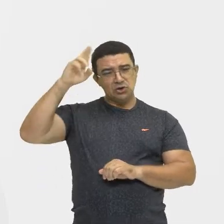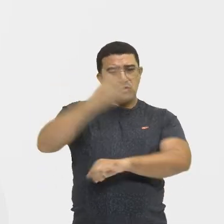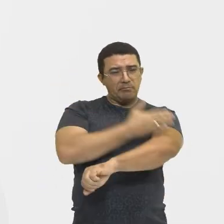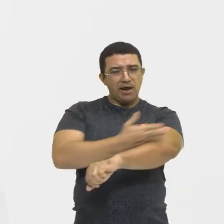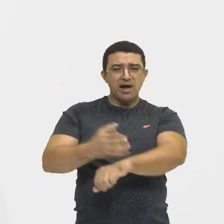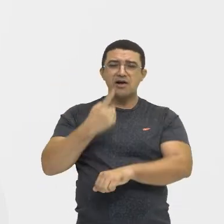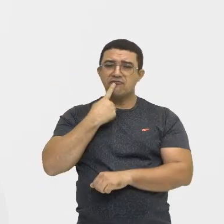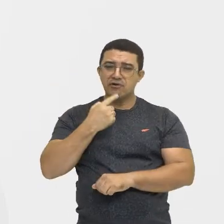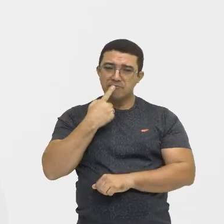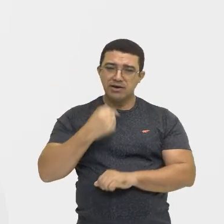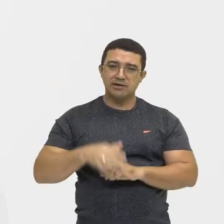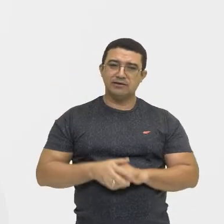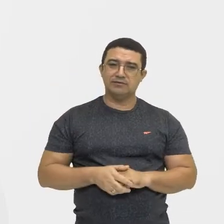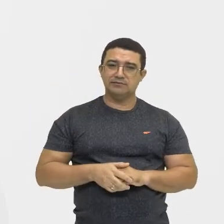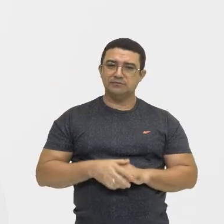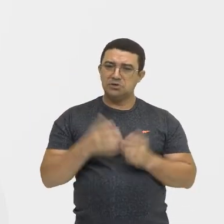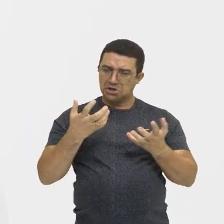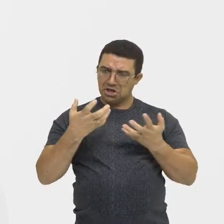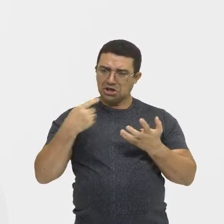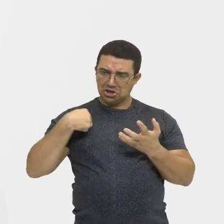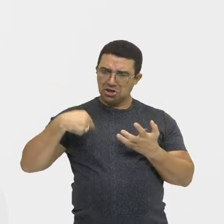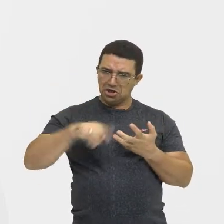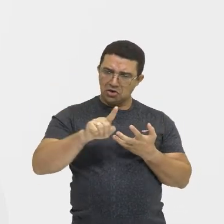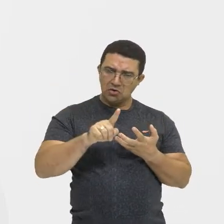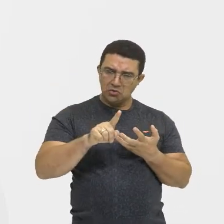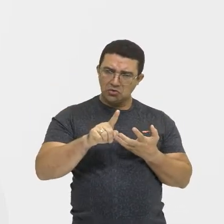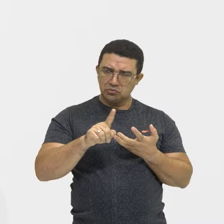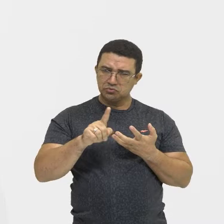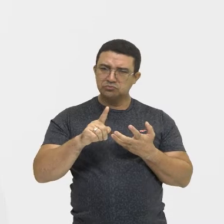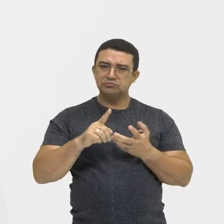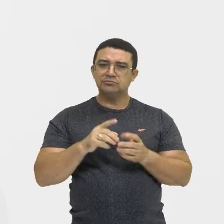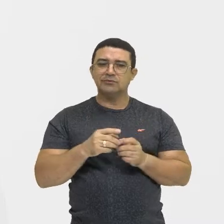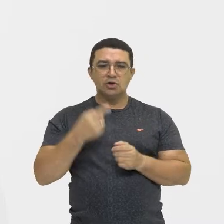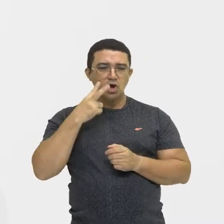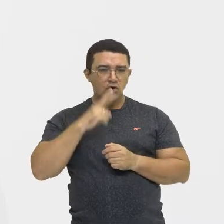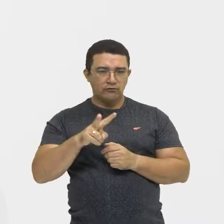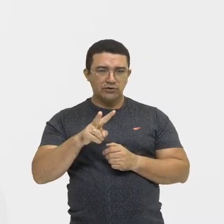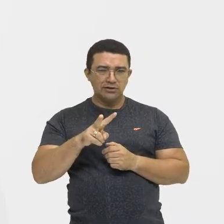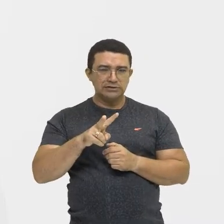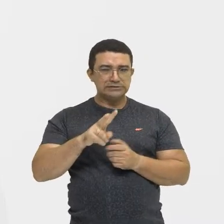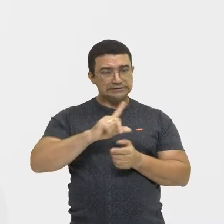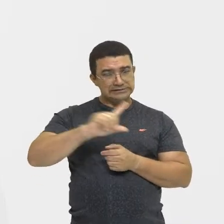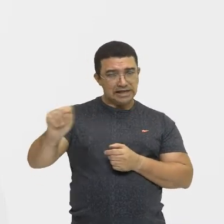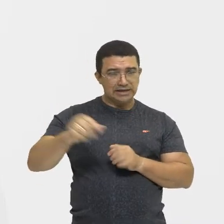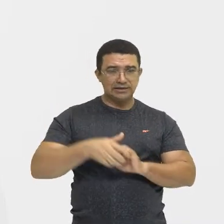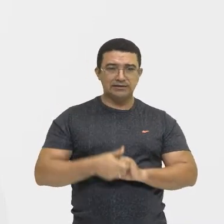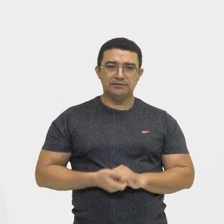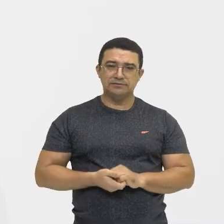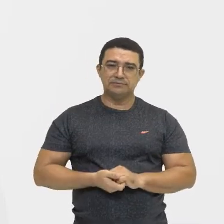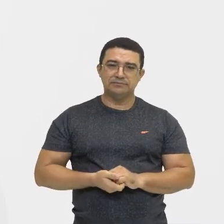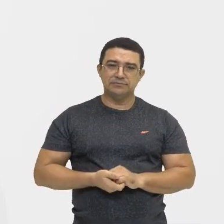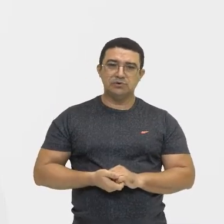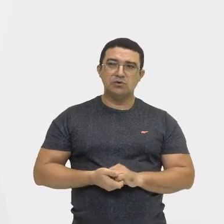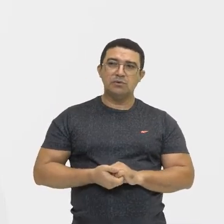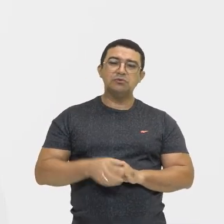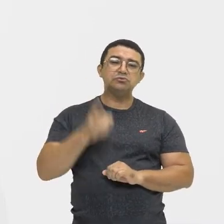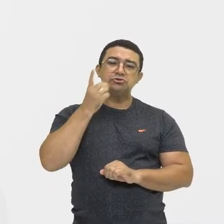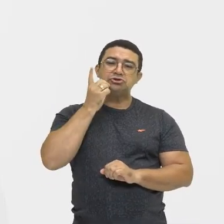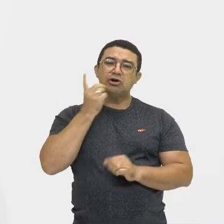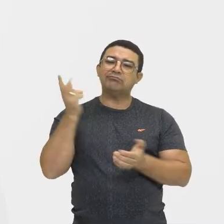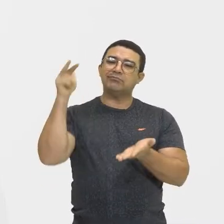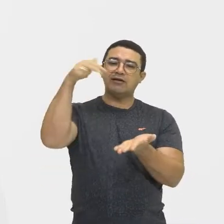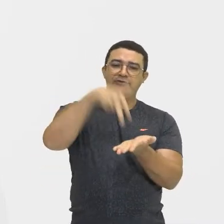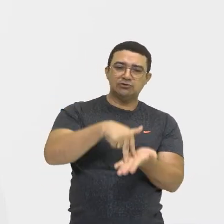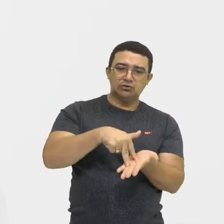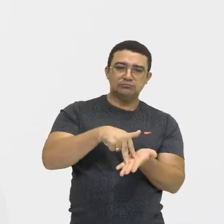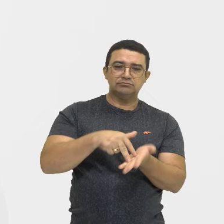e vermelha. Quererdes que vos retraia quando vos vi em saia? Mal dia me levantei, que vos